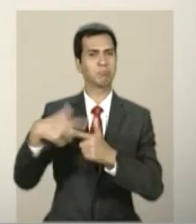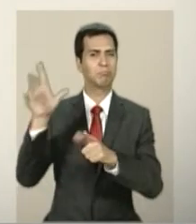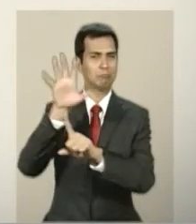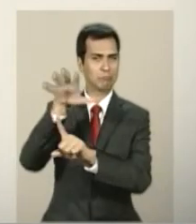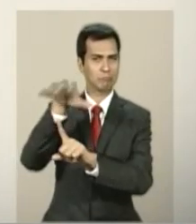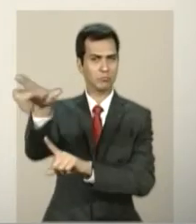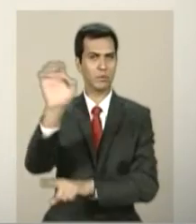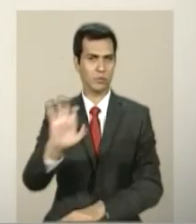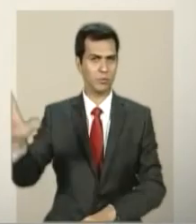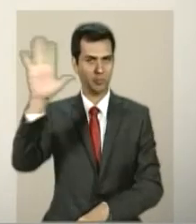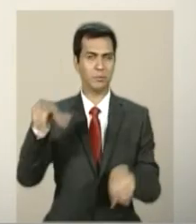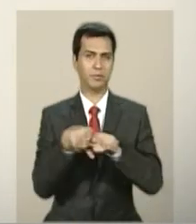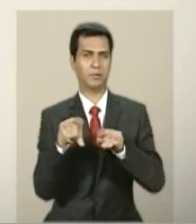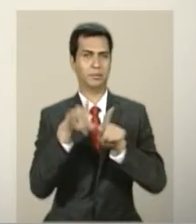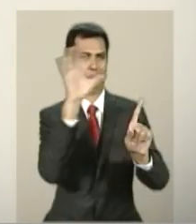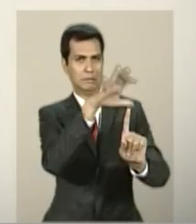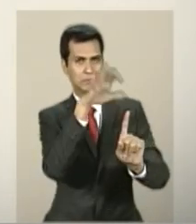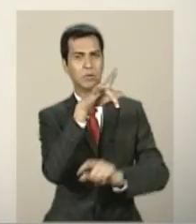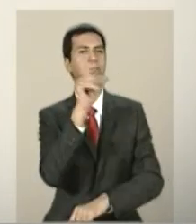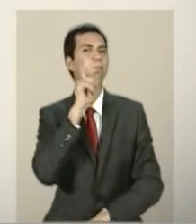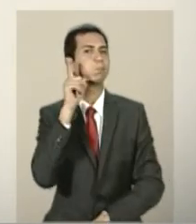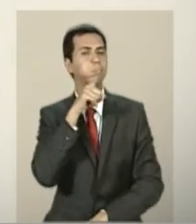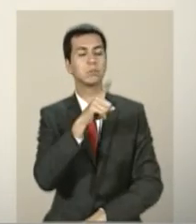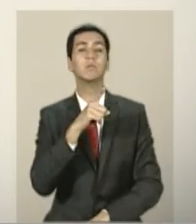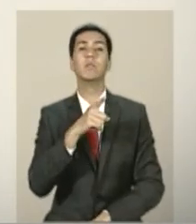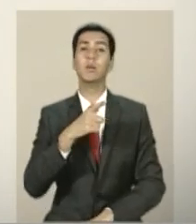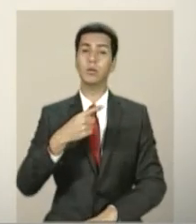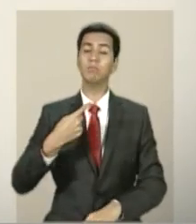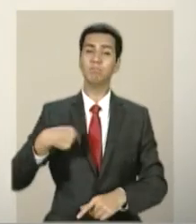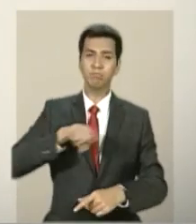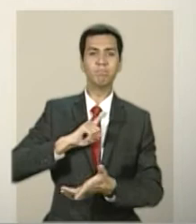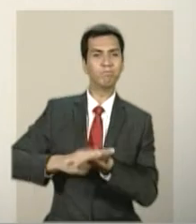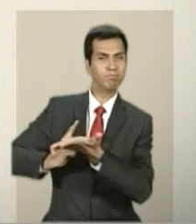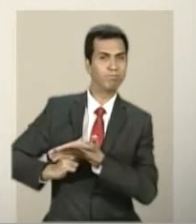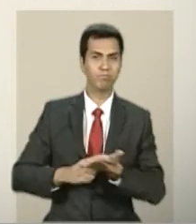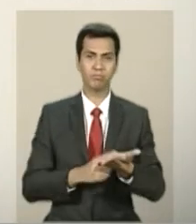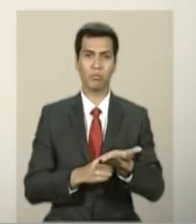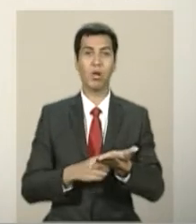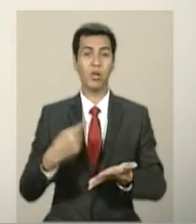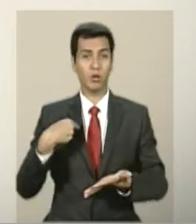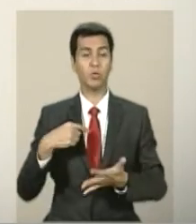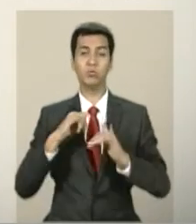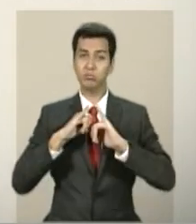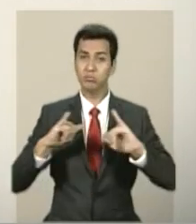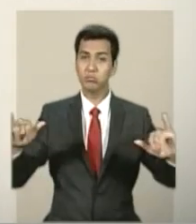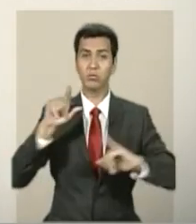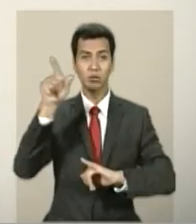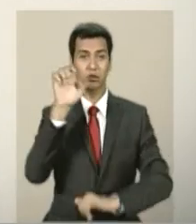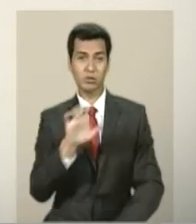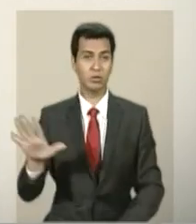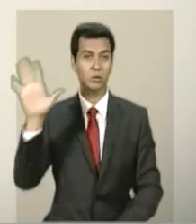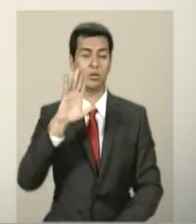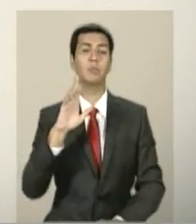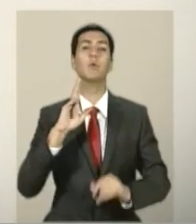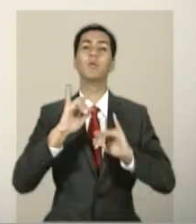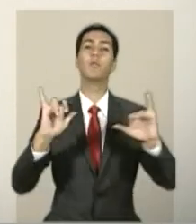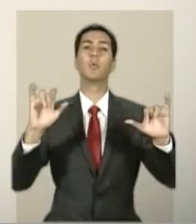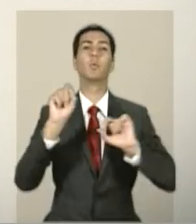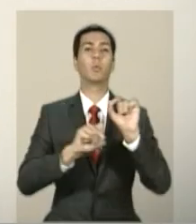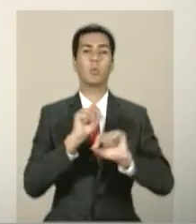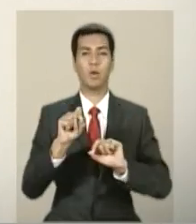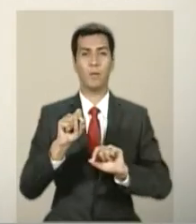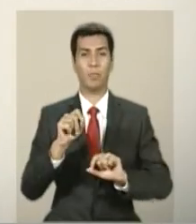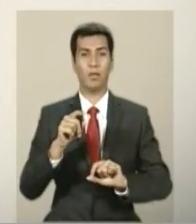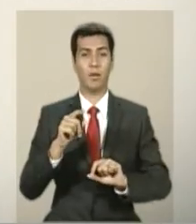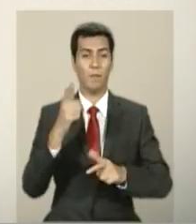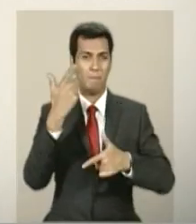e os Estados Unidos eu disse Luciano aos nossos parceiros da União Europeia que a saída para vencer a crise não